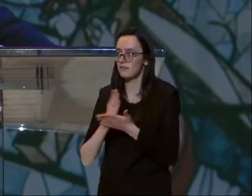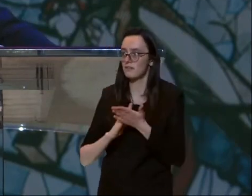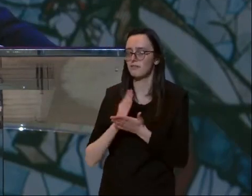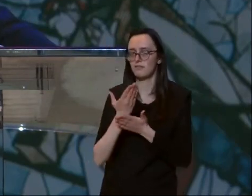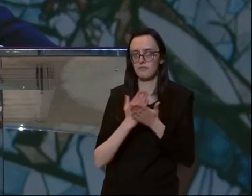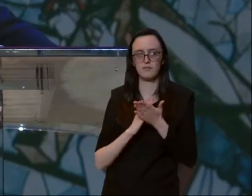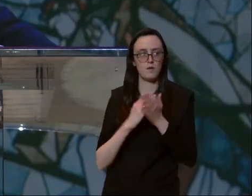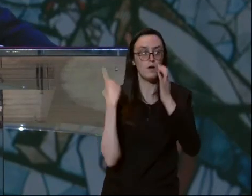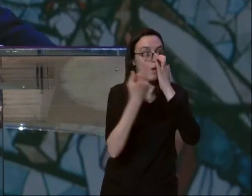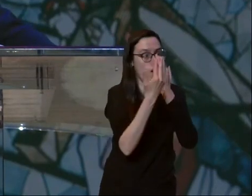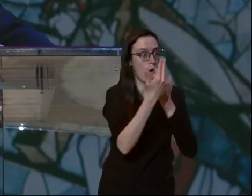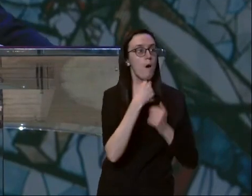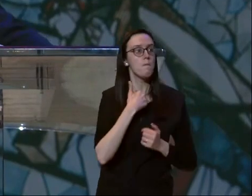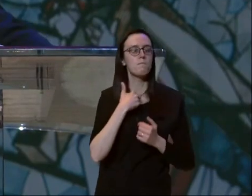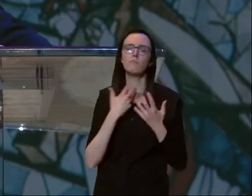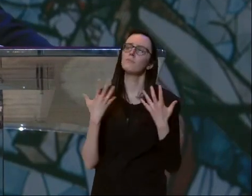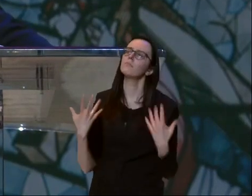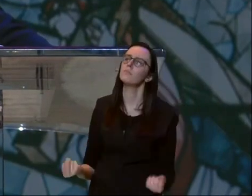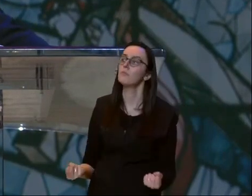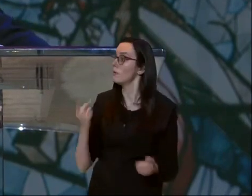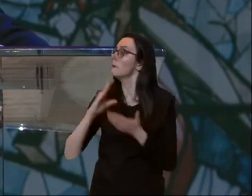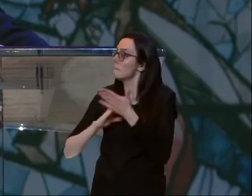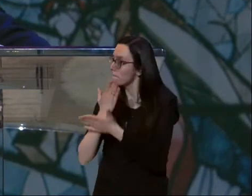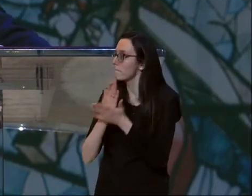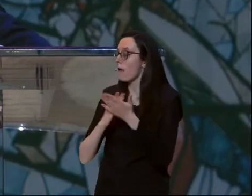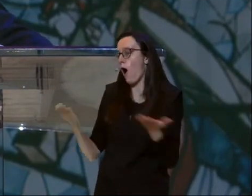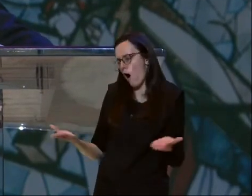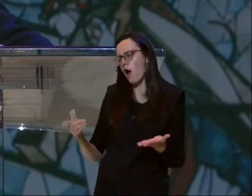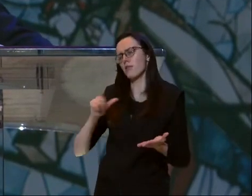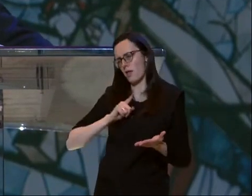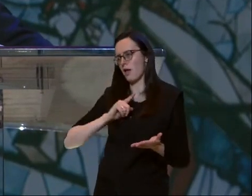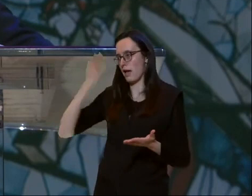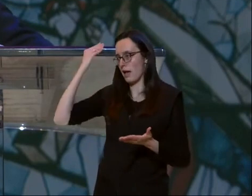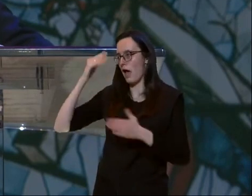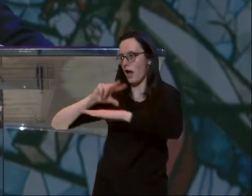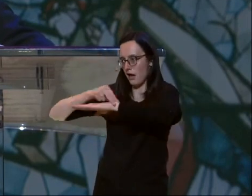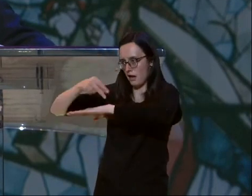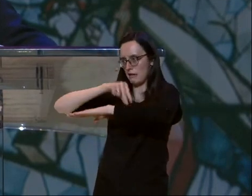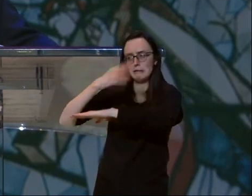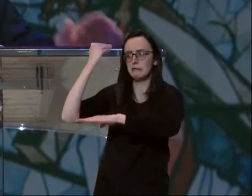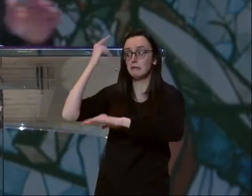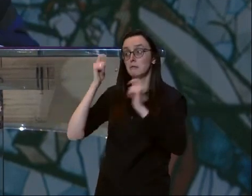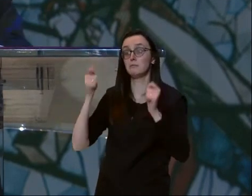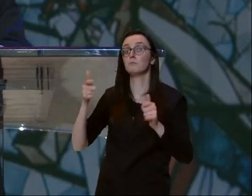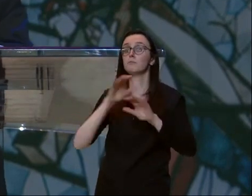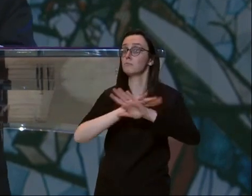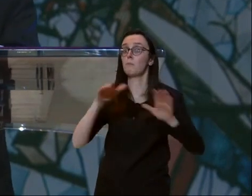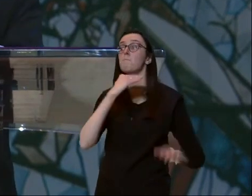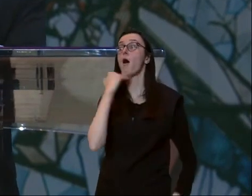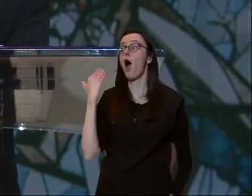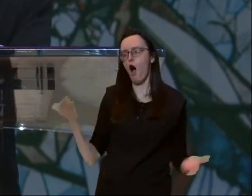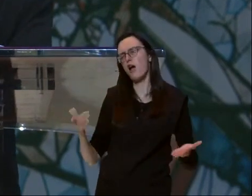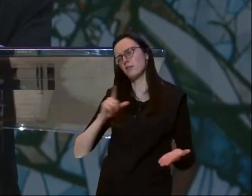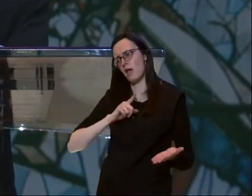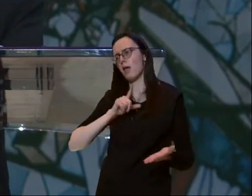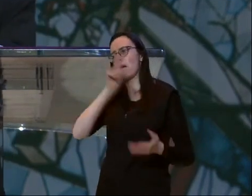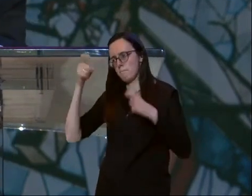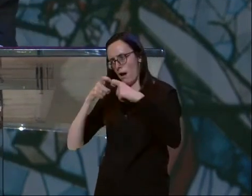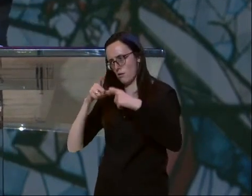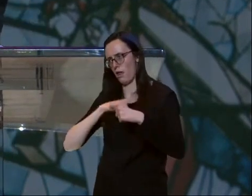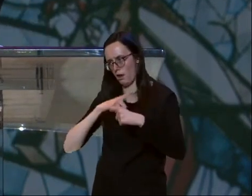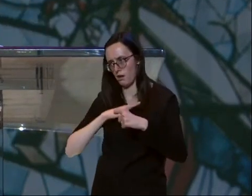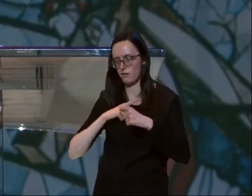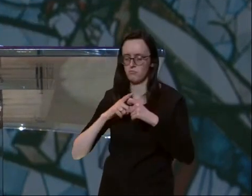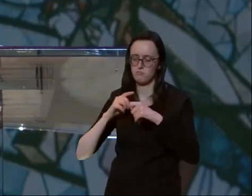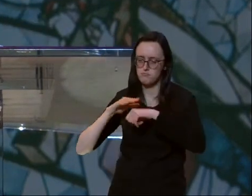A doença terrível é a lepra. Como eu disse, hoje ela tem tratamento. Antigamente não tinha. E uma das coisas terríveis da